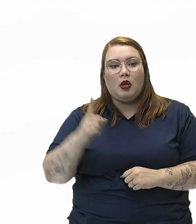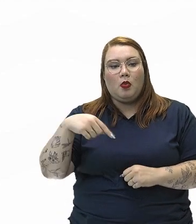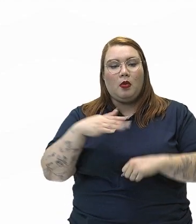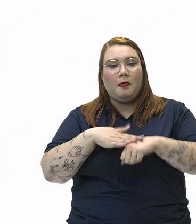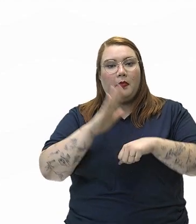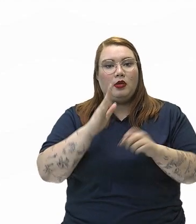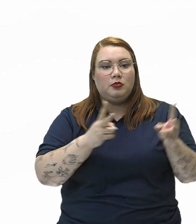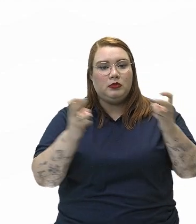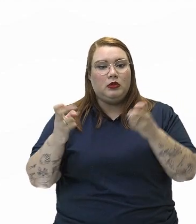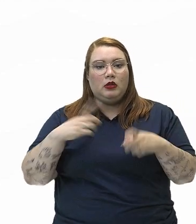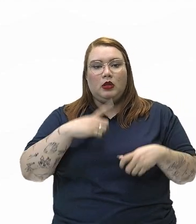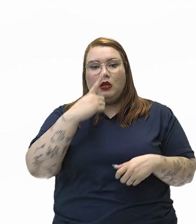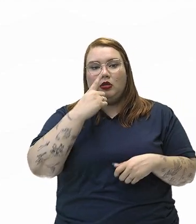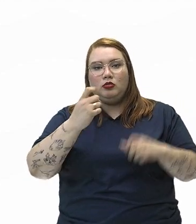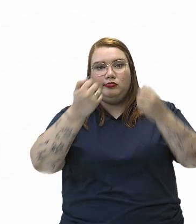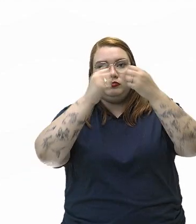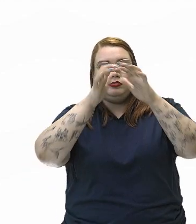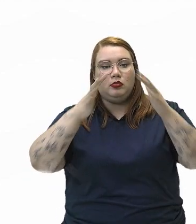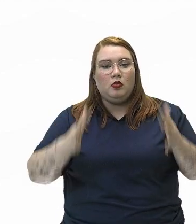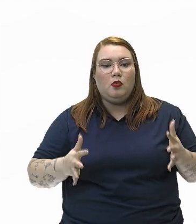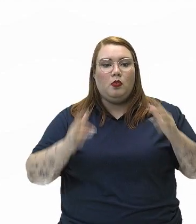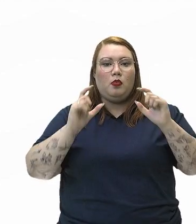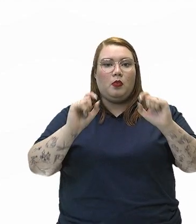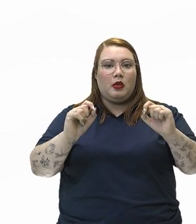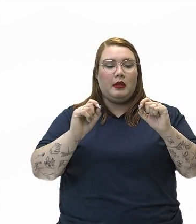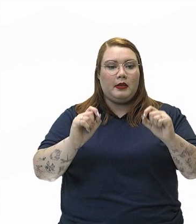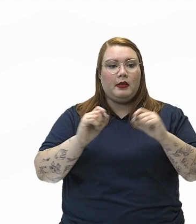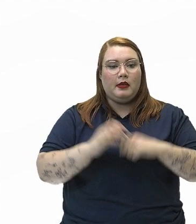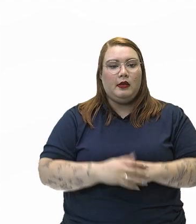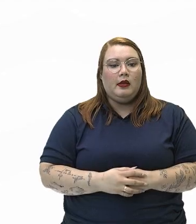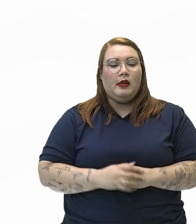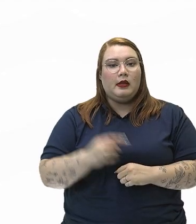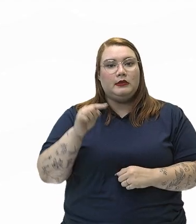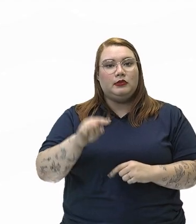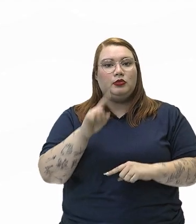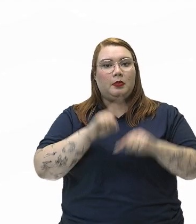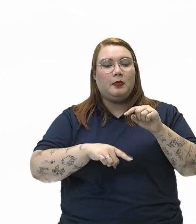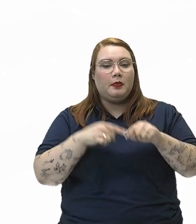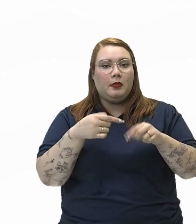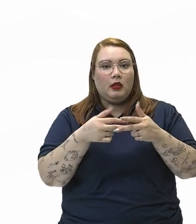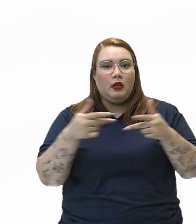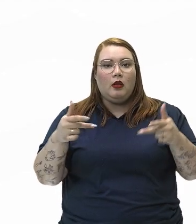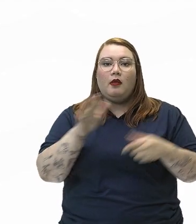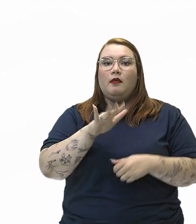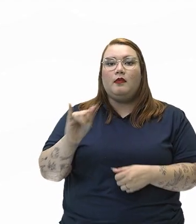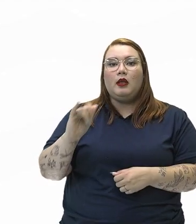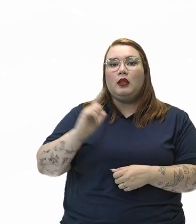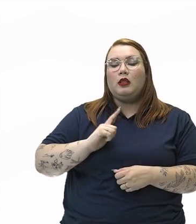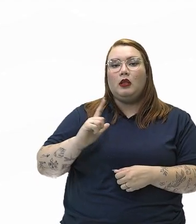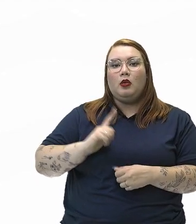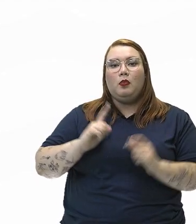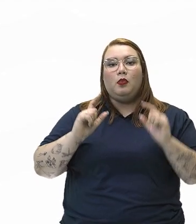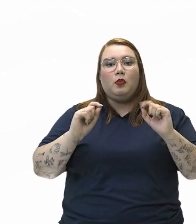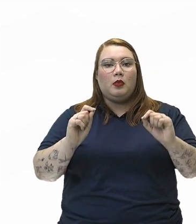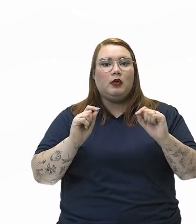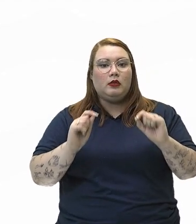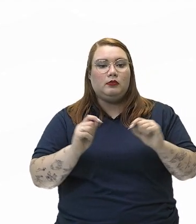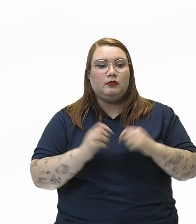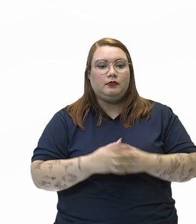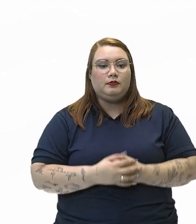mais vemos nos lixos e aterros. Essas embalagens que vão estar aí